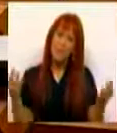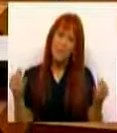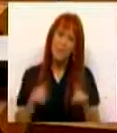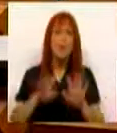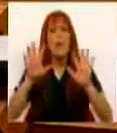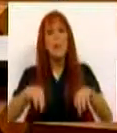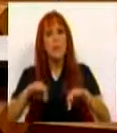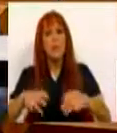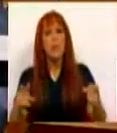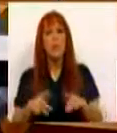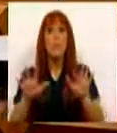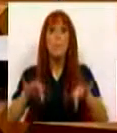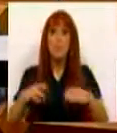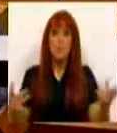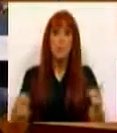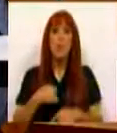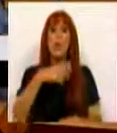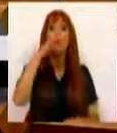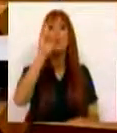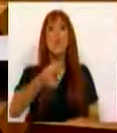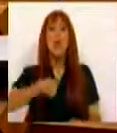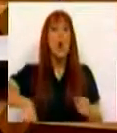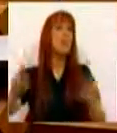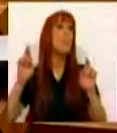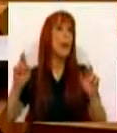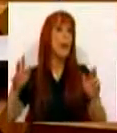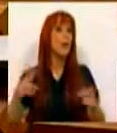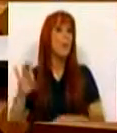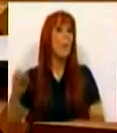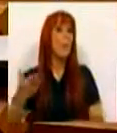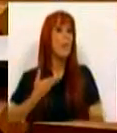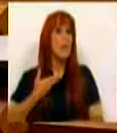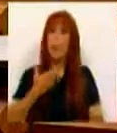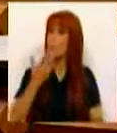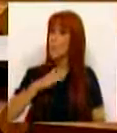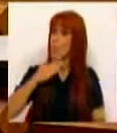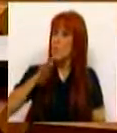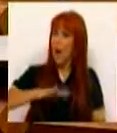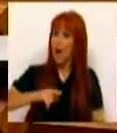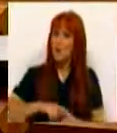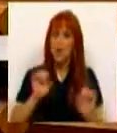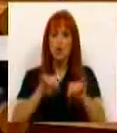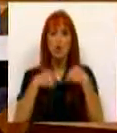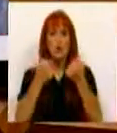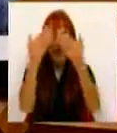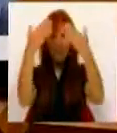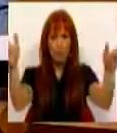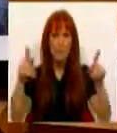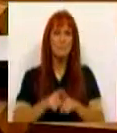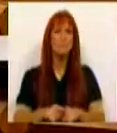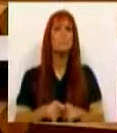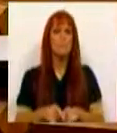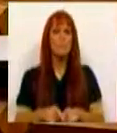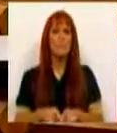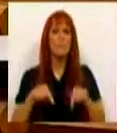e para terminar, eu queria dizer o seguinte: nós esperamos que o PSD moderado, social-democrata,